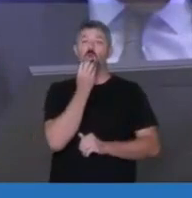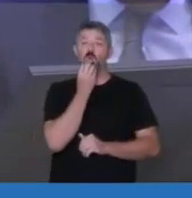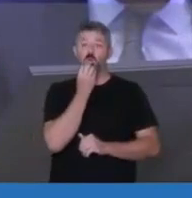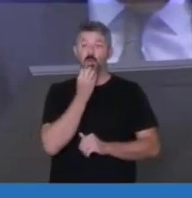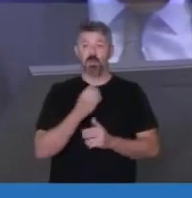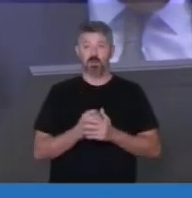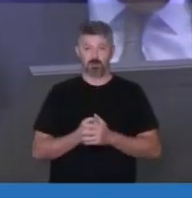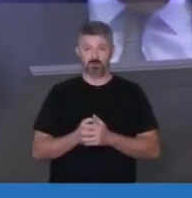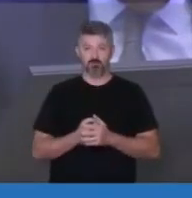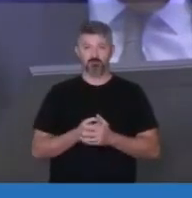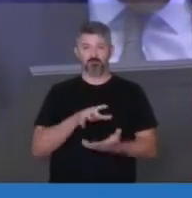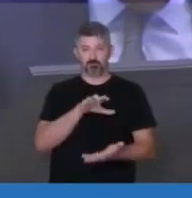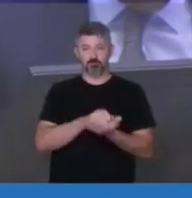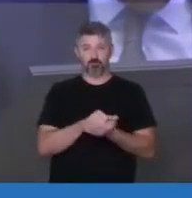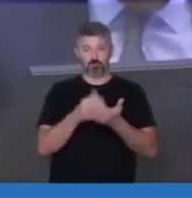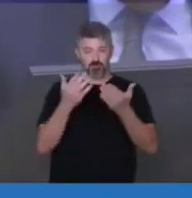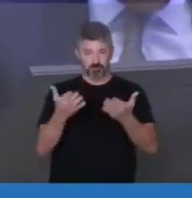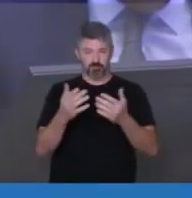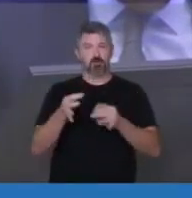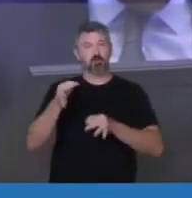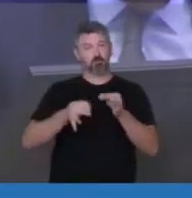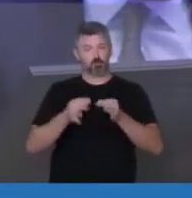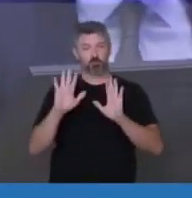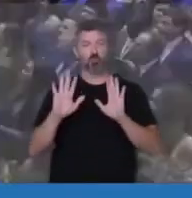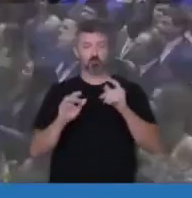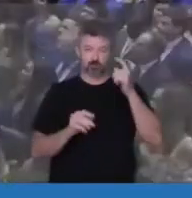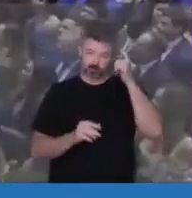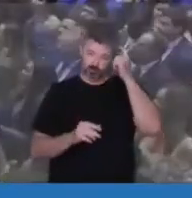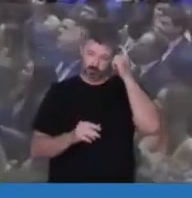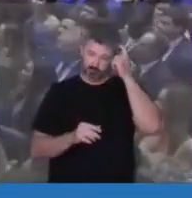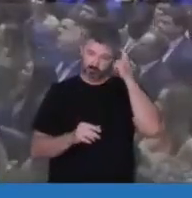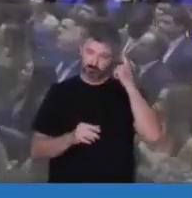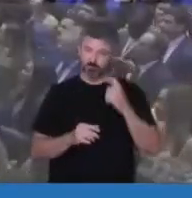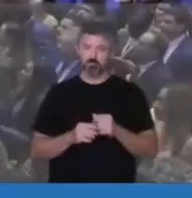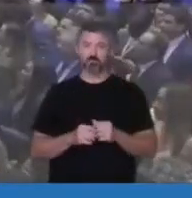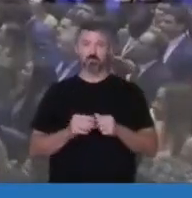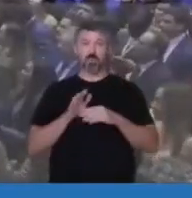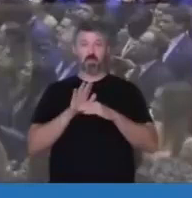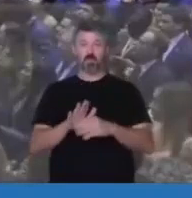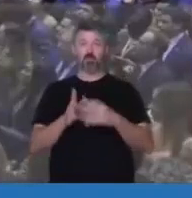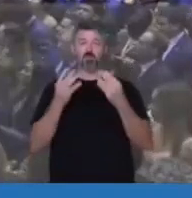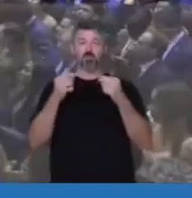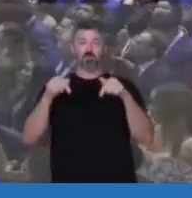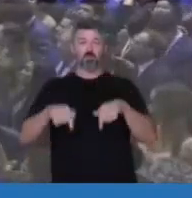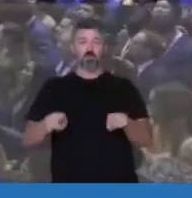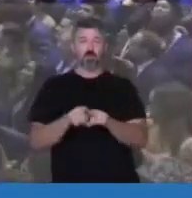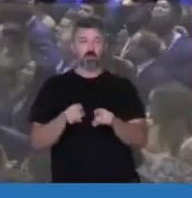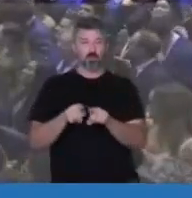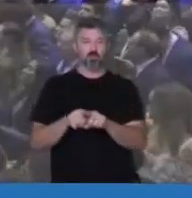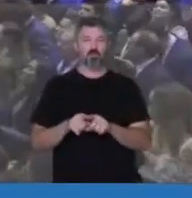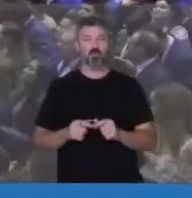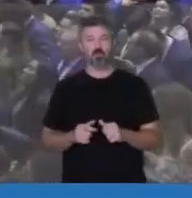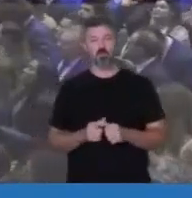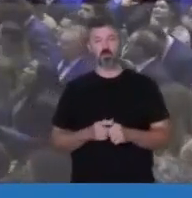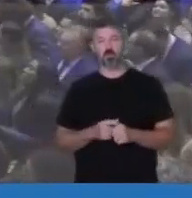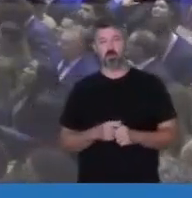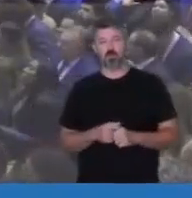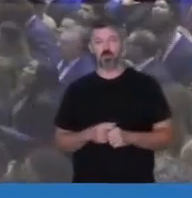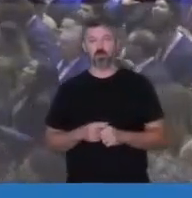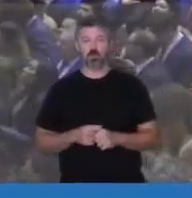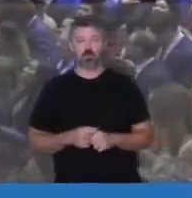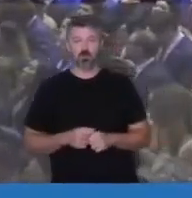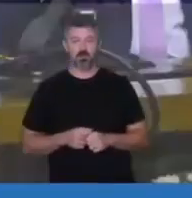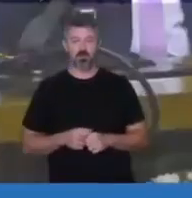que essa geral para produtos que são S considerados ali né que fazem mal pra saúde então principalmente a gente tá falando de cigarros e bebidas